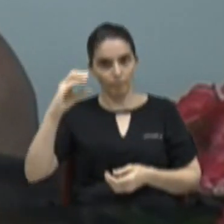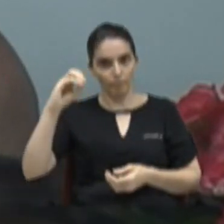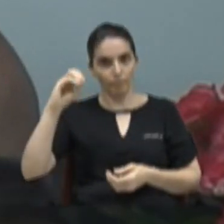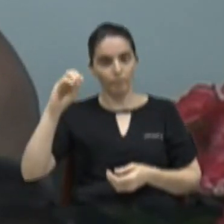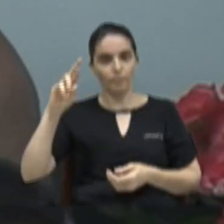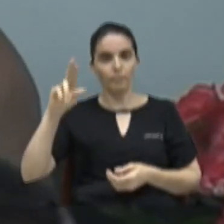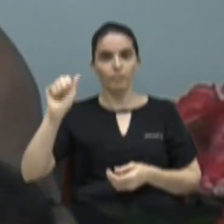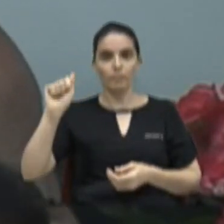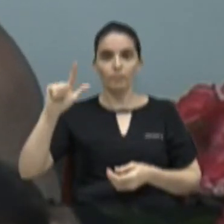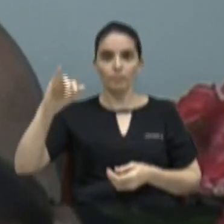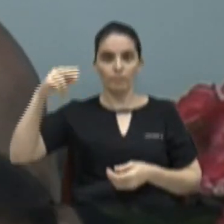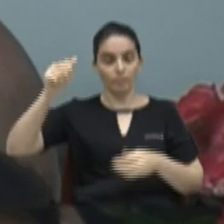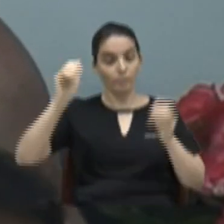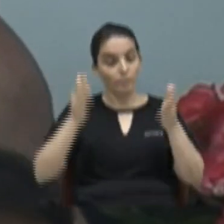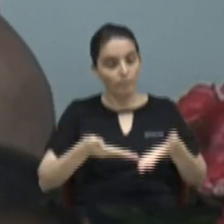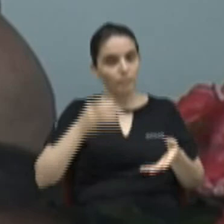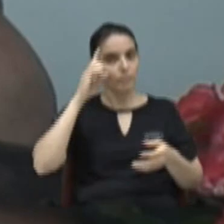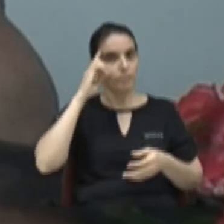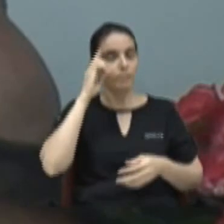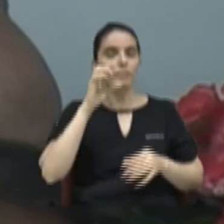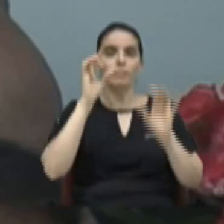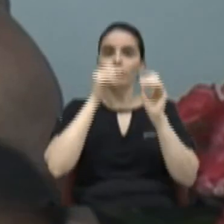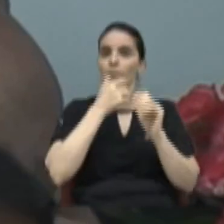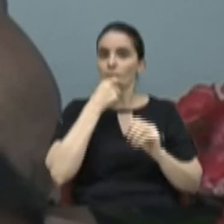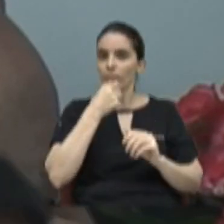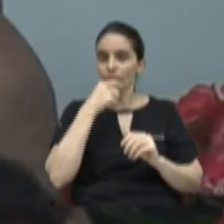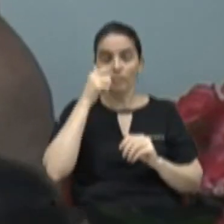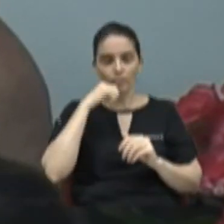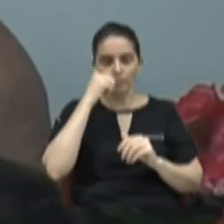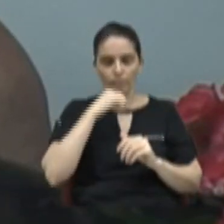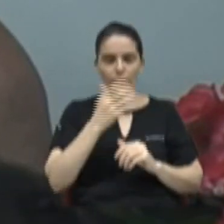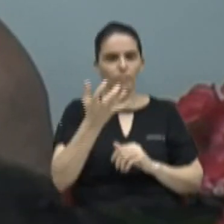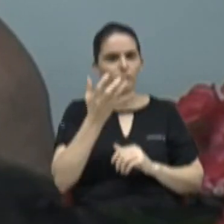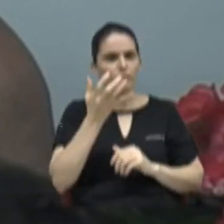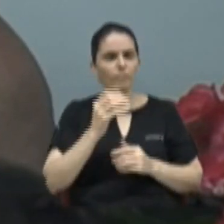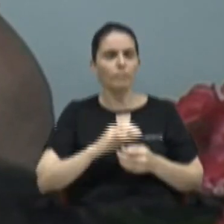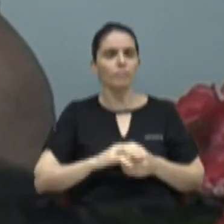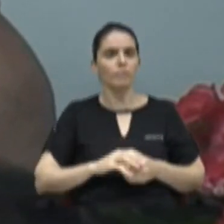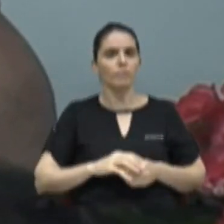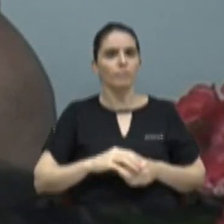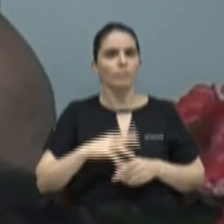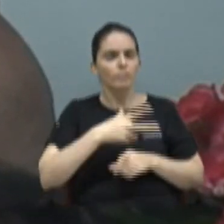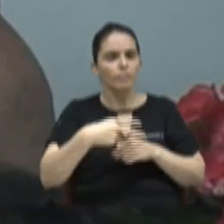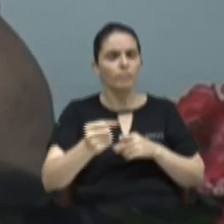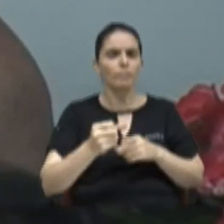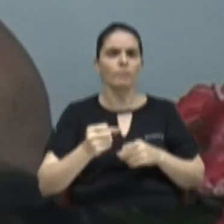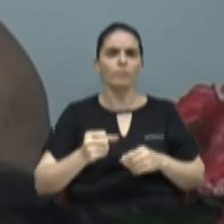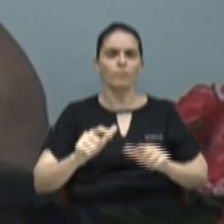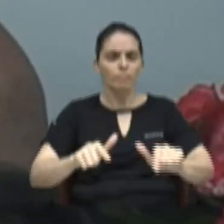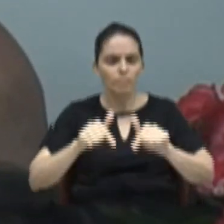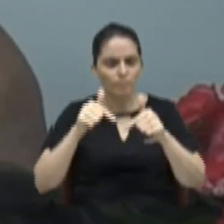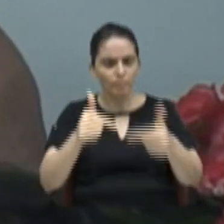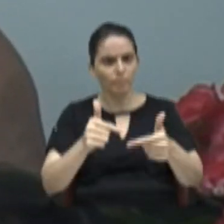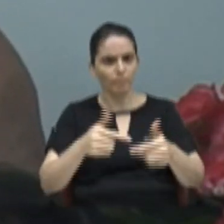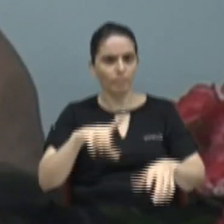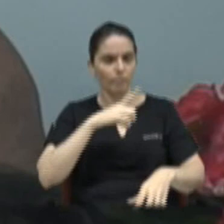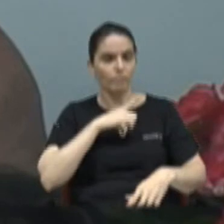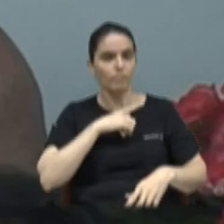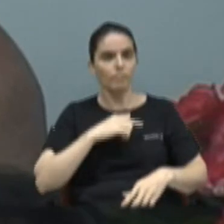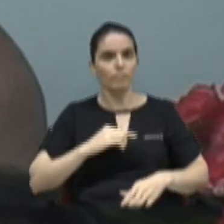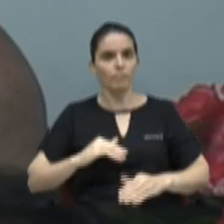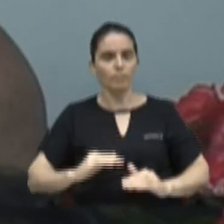mulher que busca seus sonhos e seu espaço, que corre atrás, que conquista, que